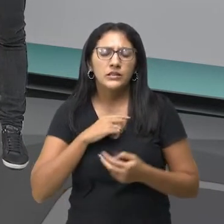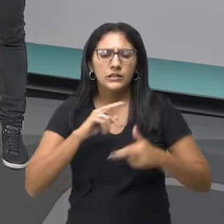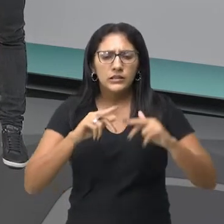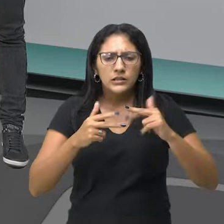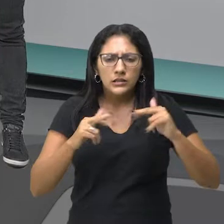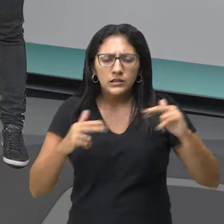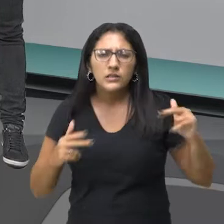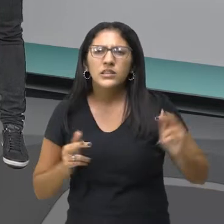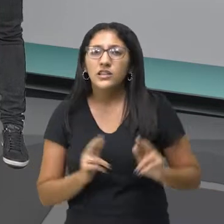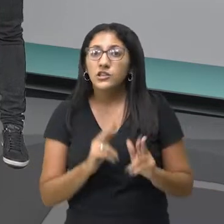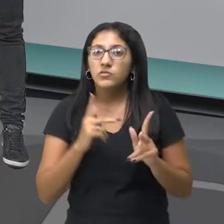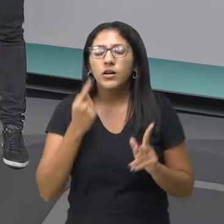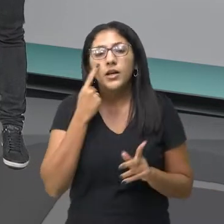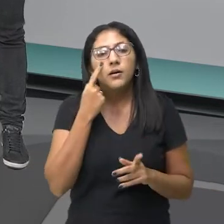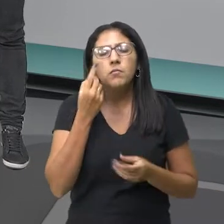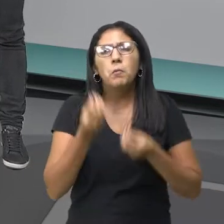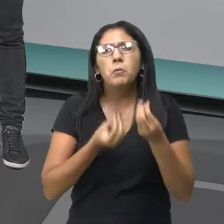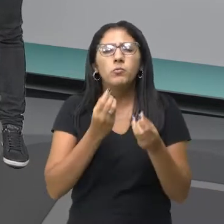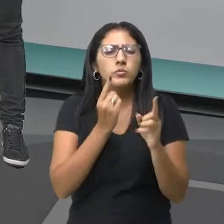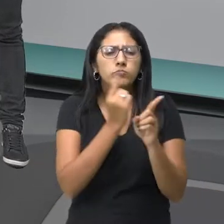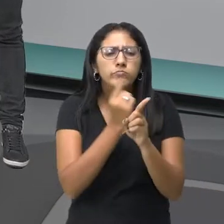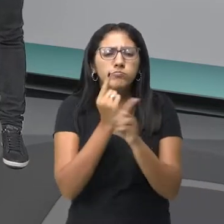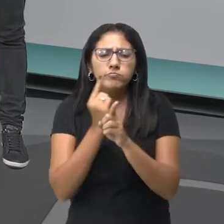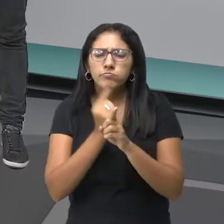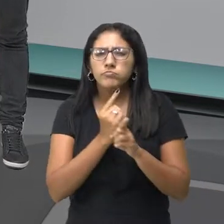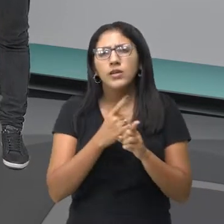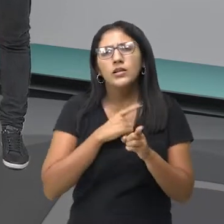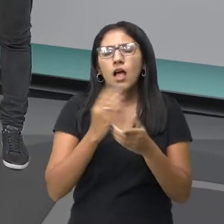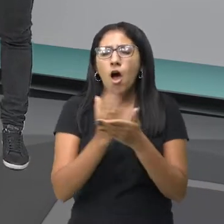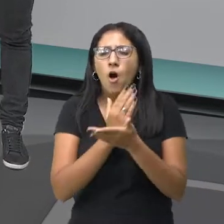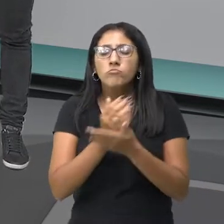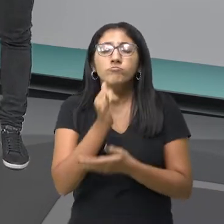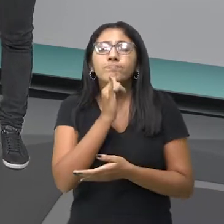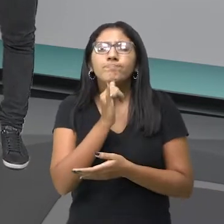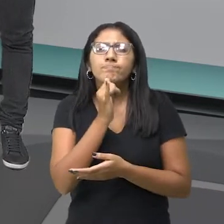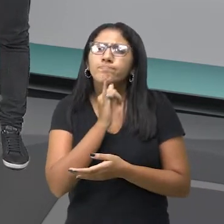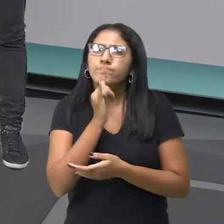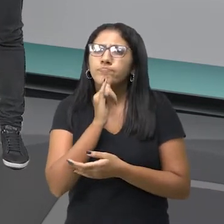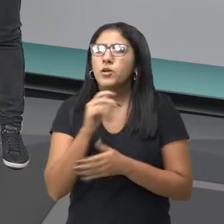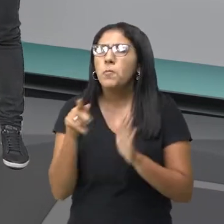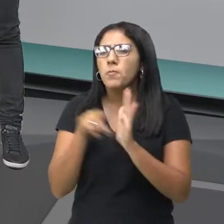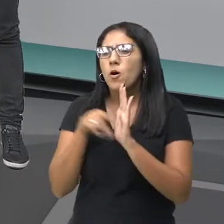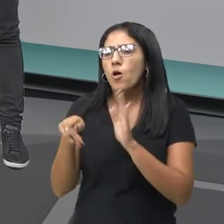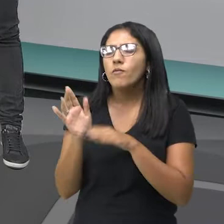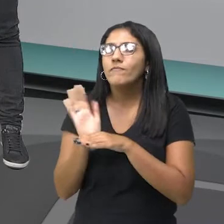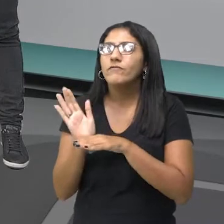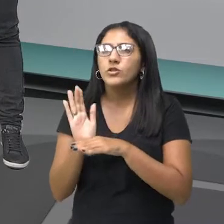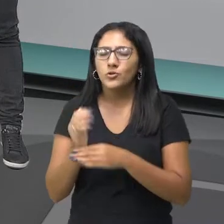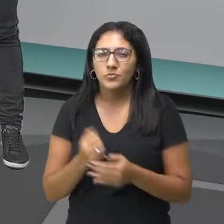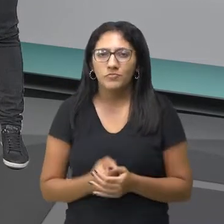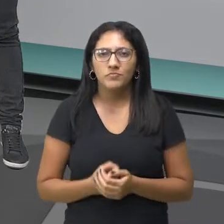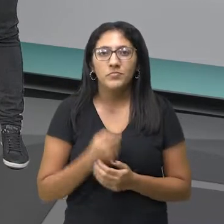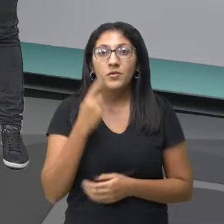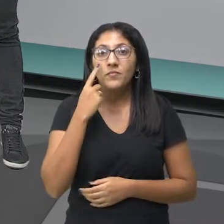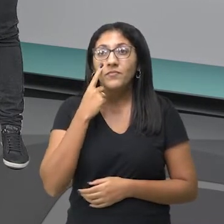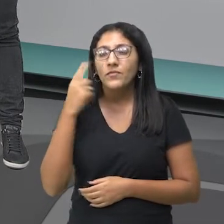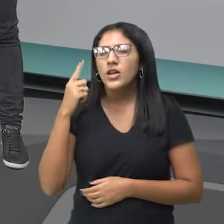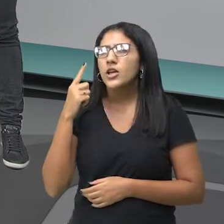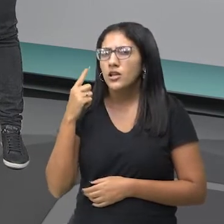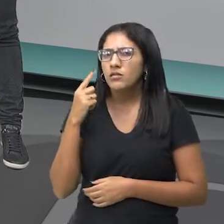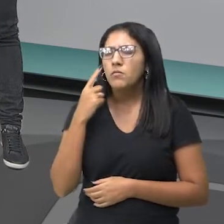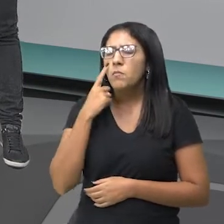tentar identificar as espécies que serviram de inspiração. Observem, gente, que quero chamar a atenção para um